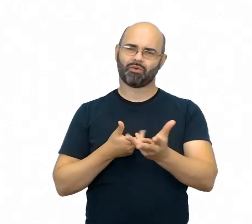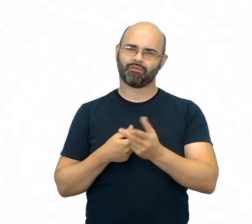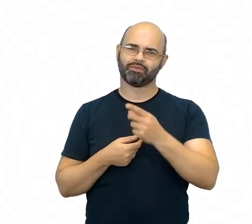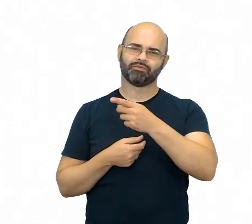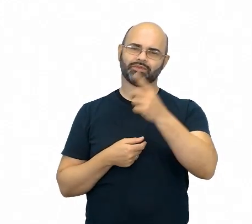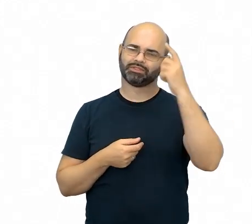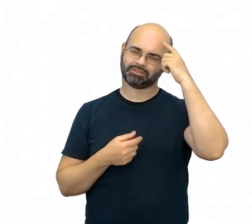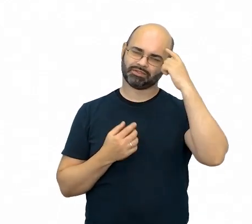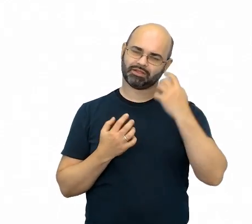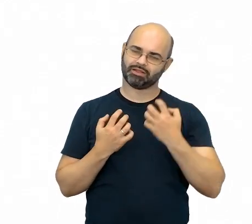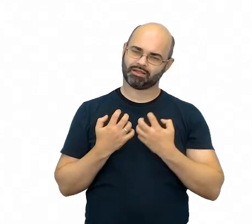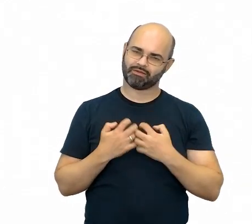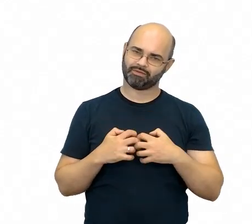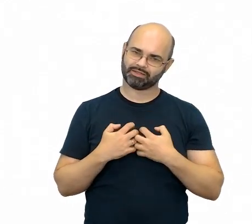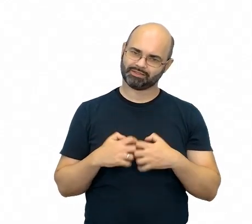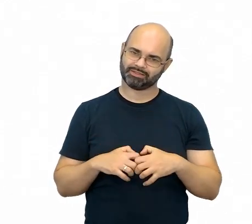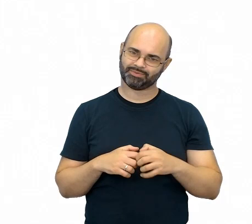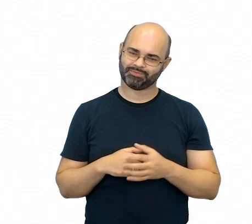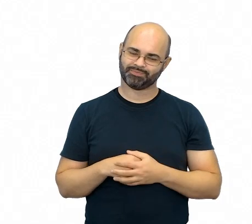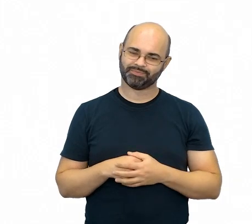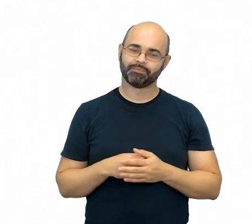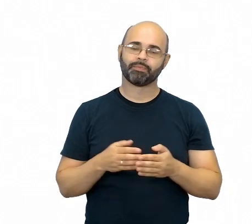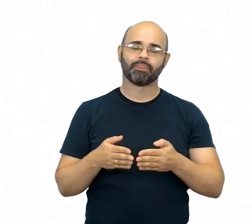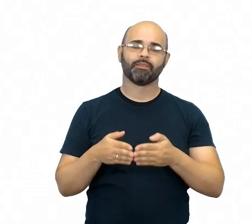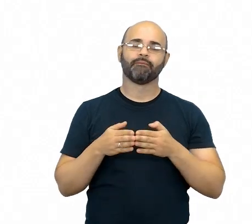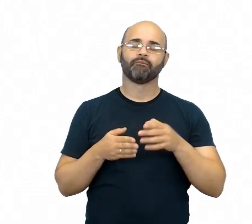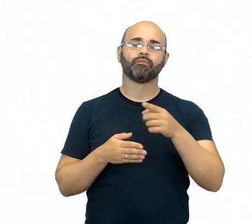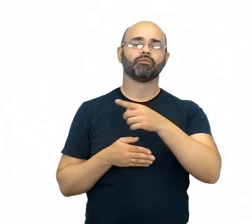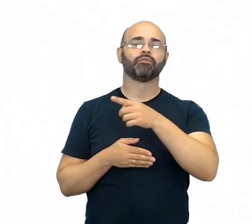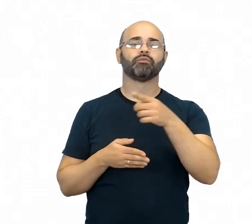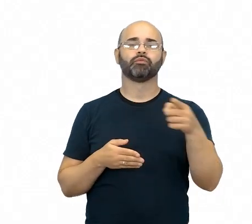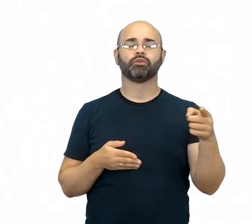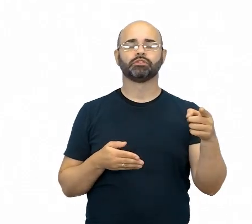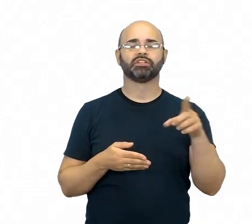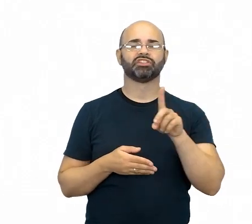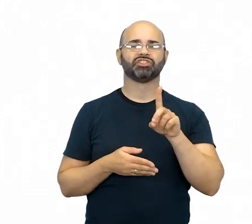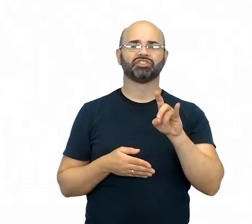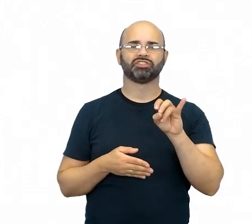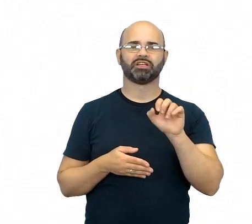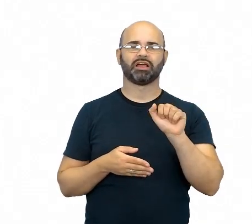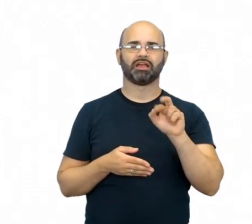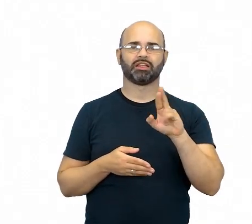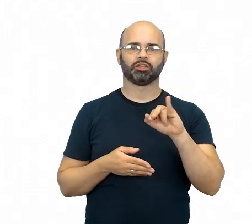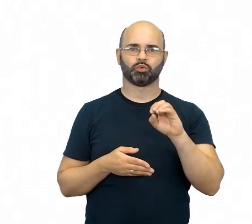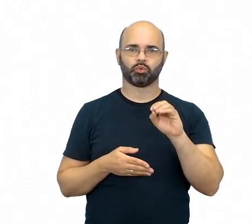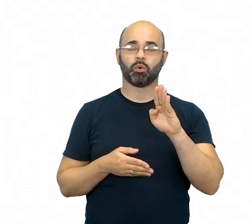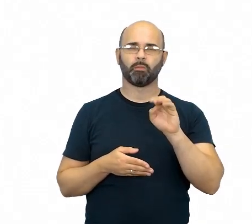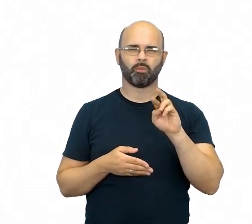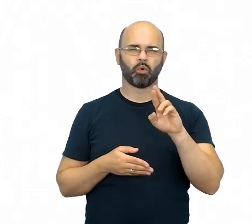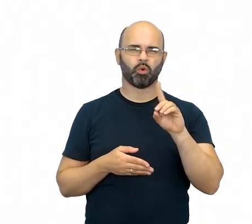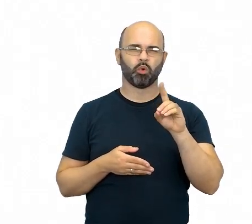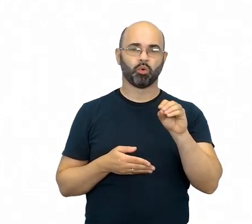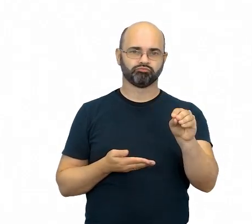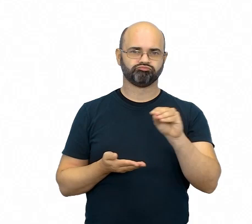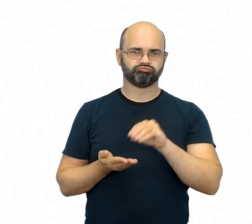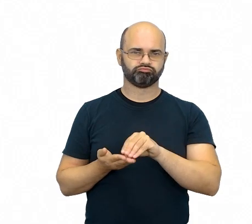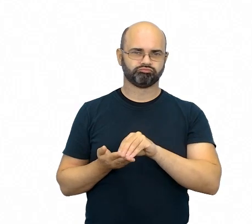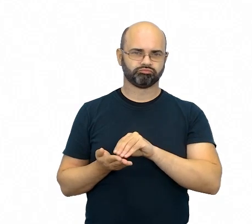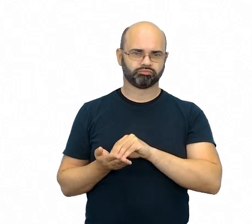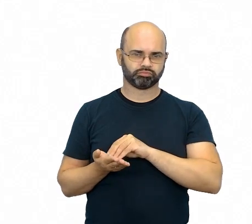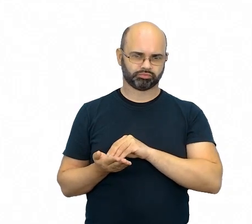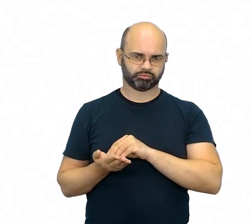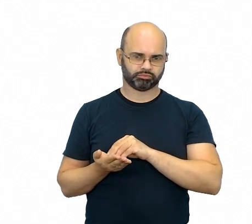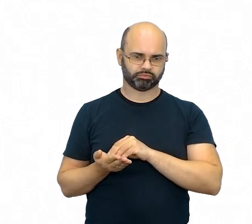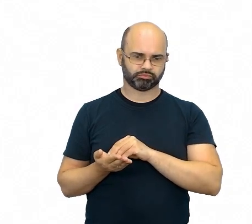reflexão. Por favor, registrem aí em seus diários, né, de bordo, suas ideias sobre essas